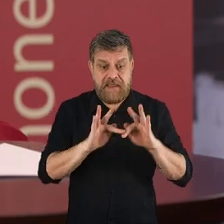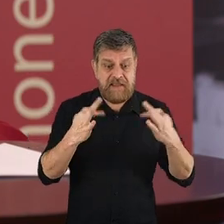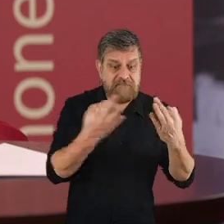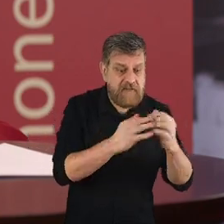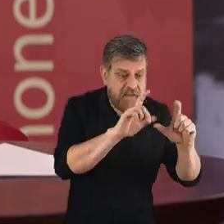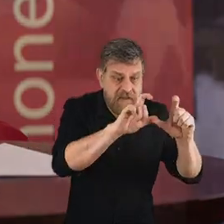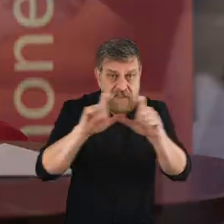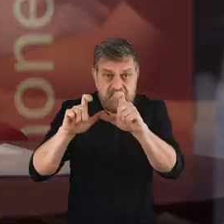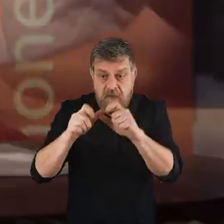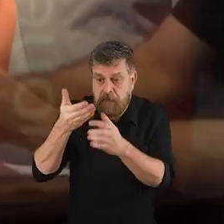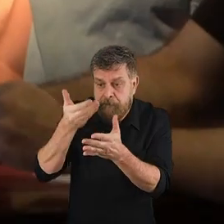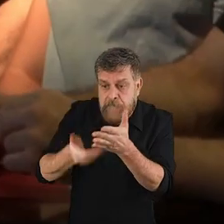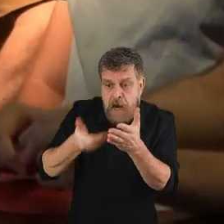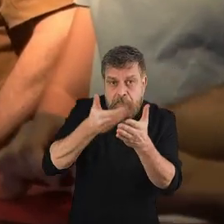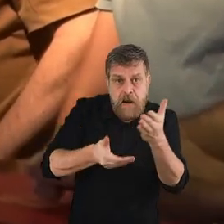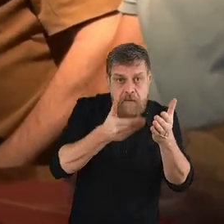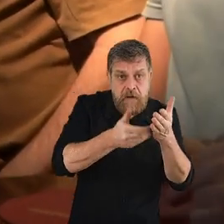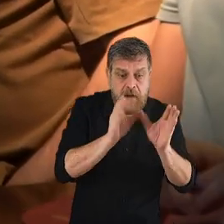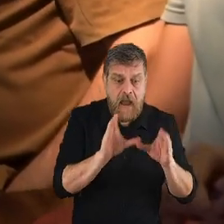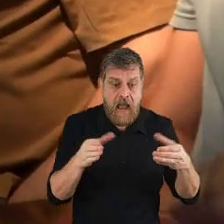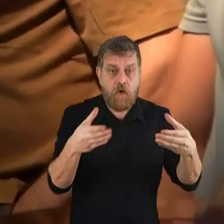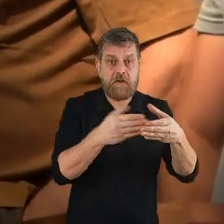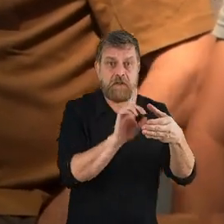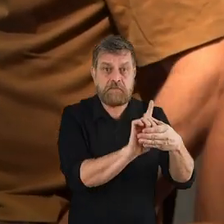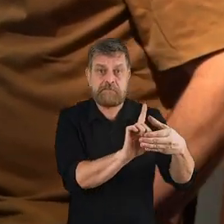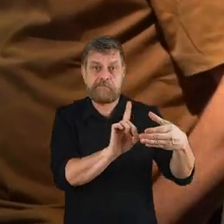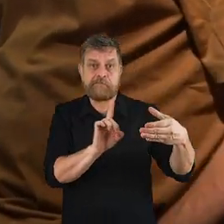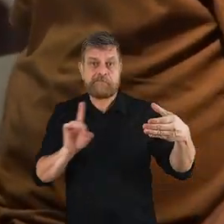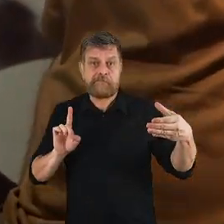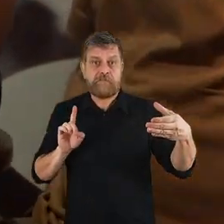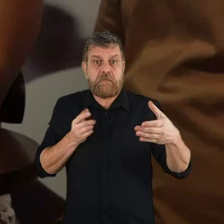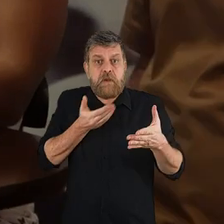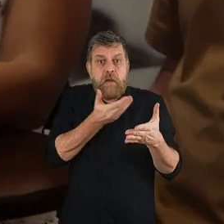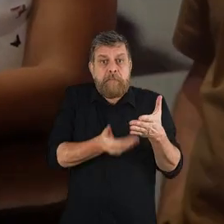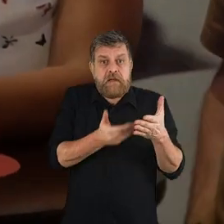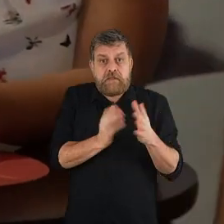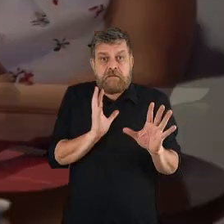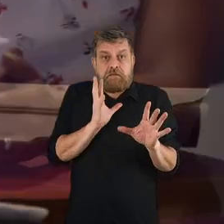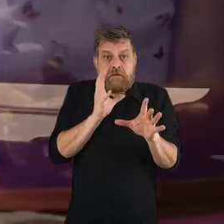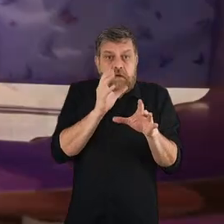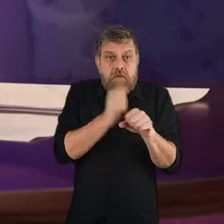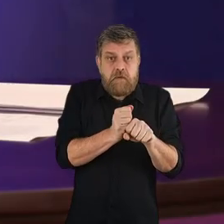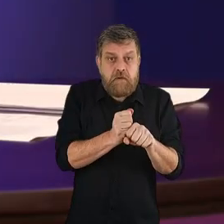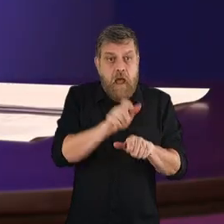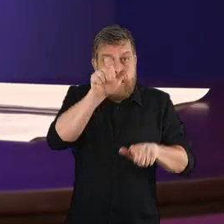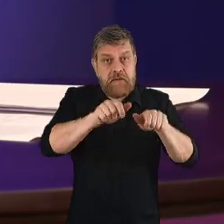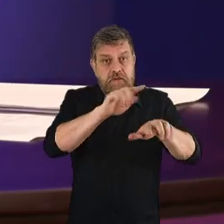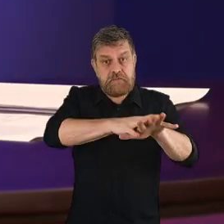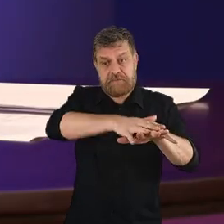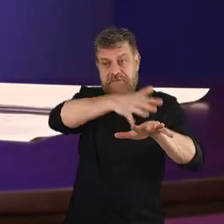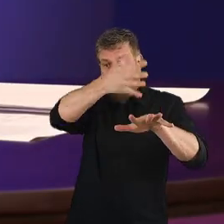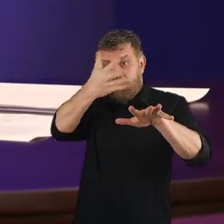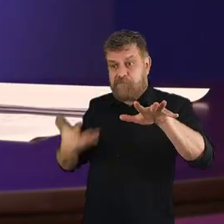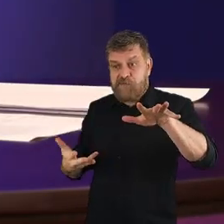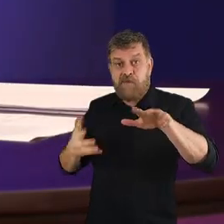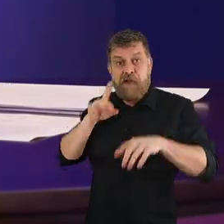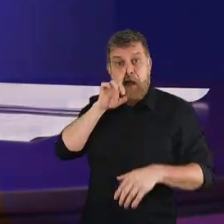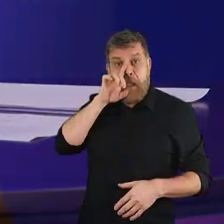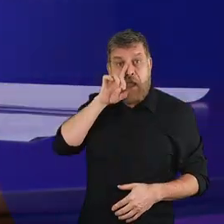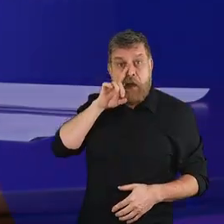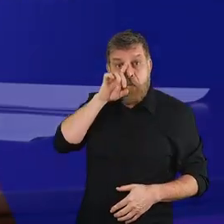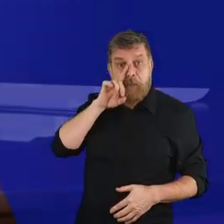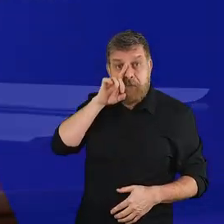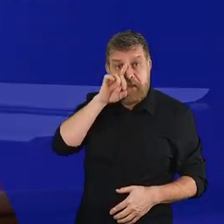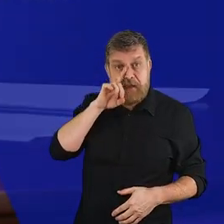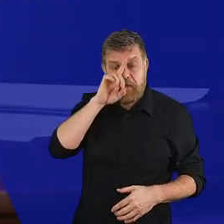seu cotidiano com as pessoas da sua comunidade, tudo isso foi perdido. Pessoas postas à margem, e isso é um perigo, diz